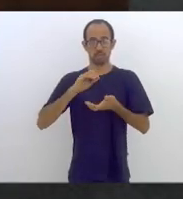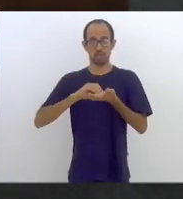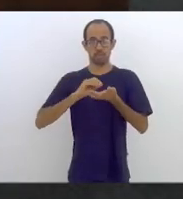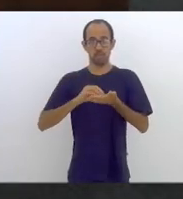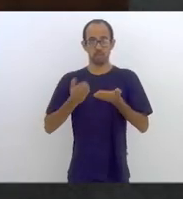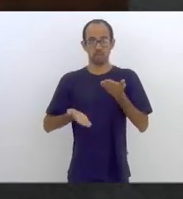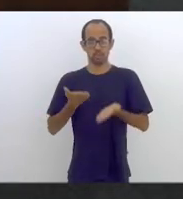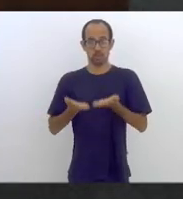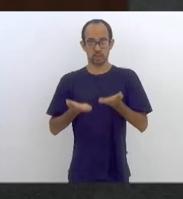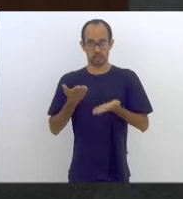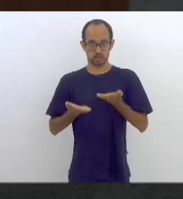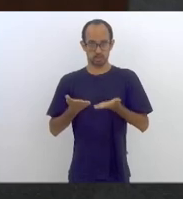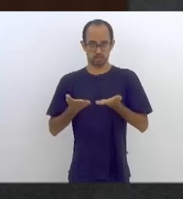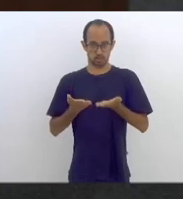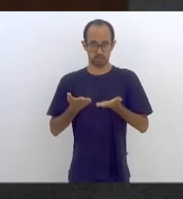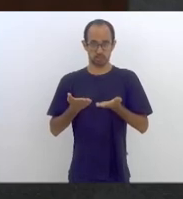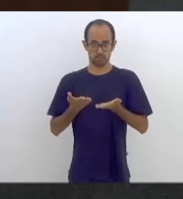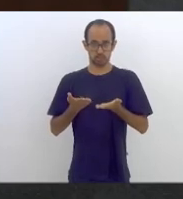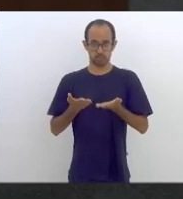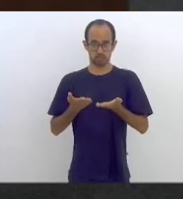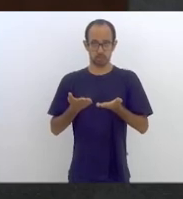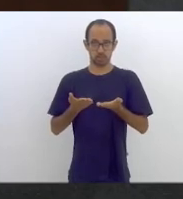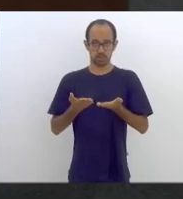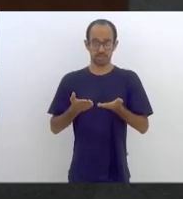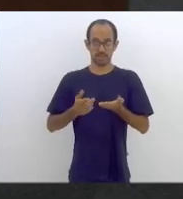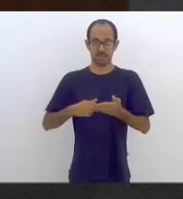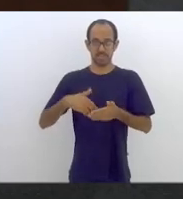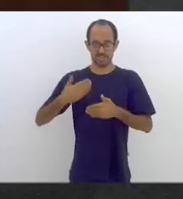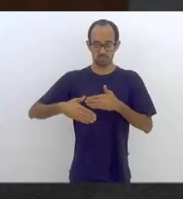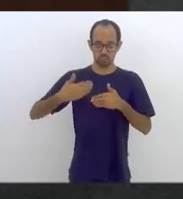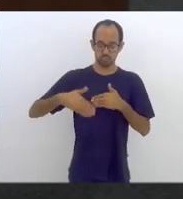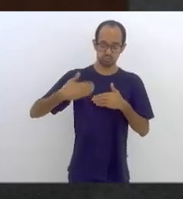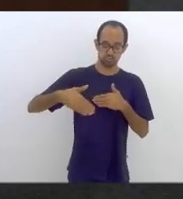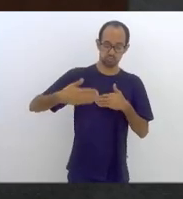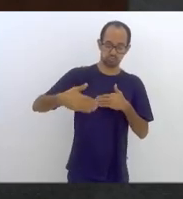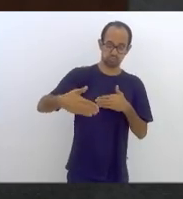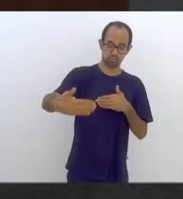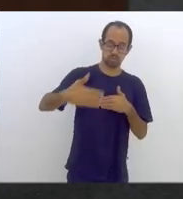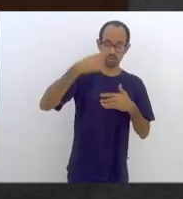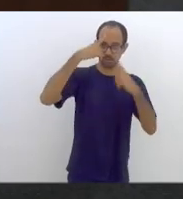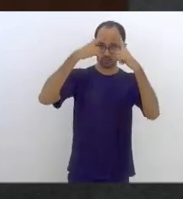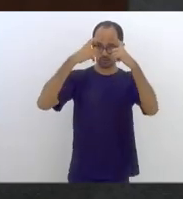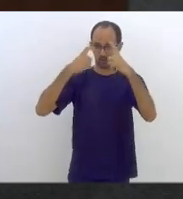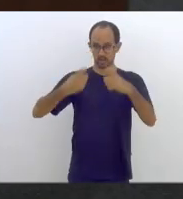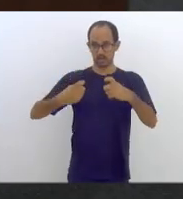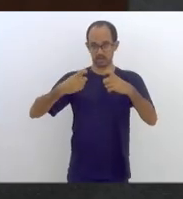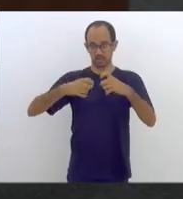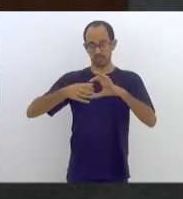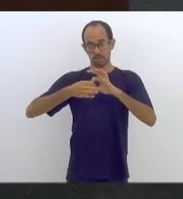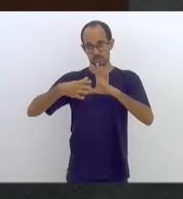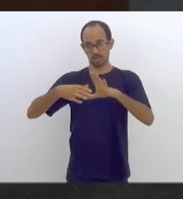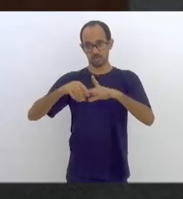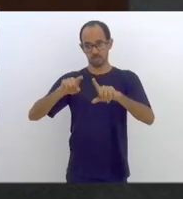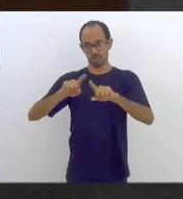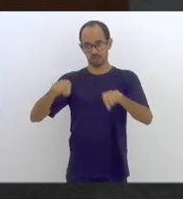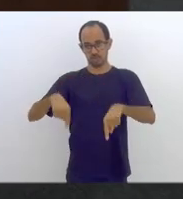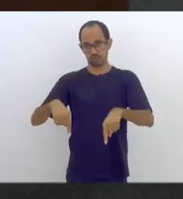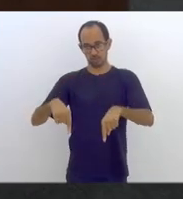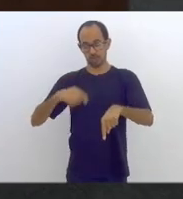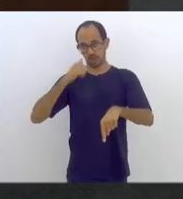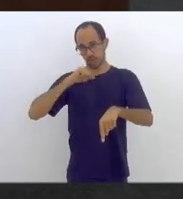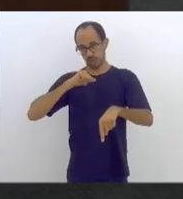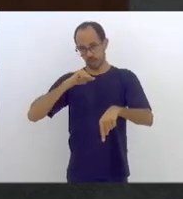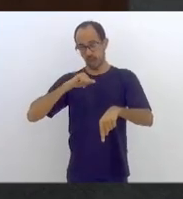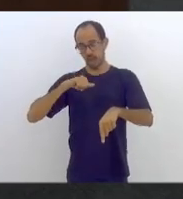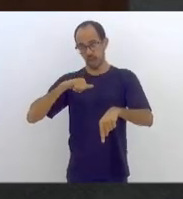e que essa dinâmica cíclica da violência vai permitir com que seja servidora ou não